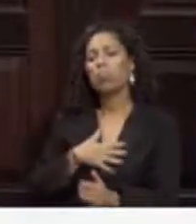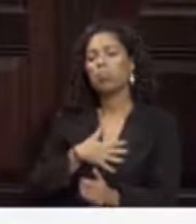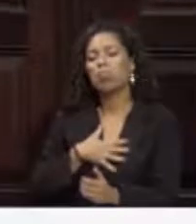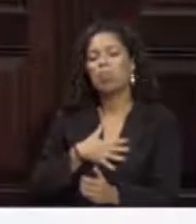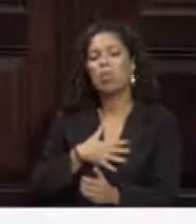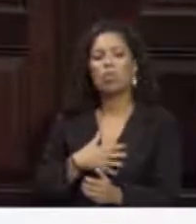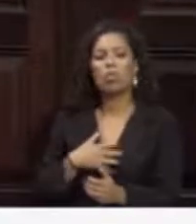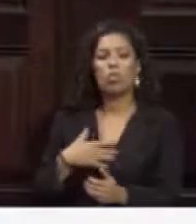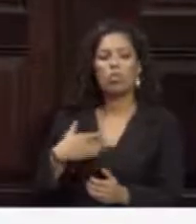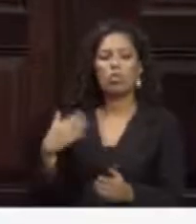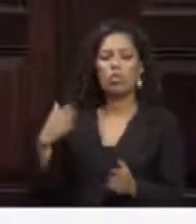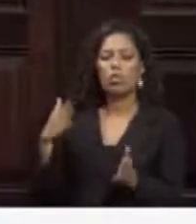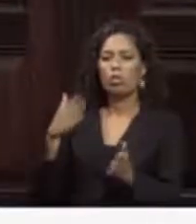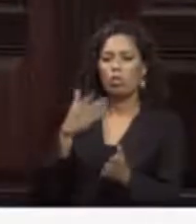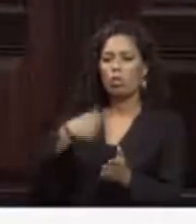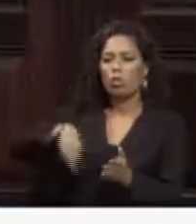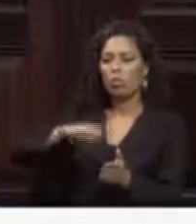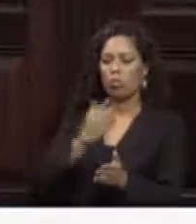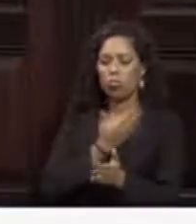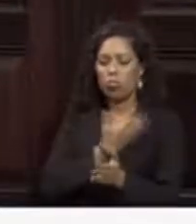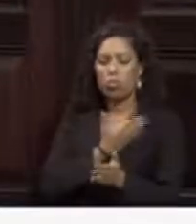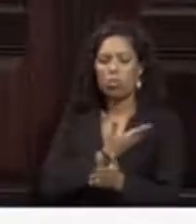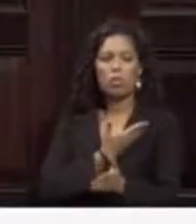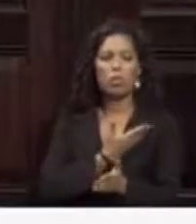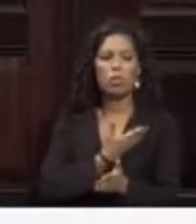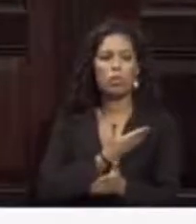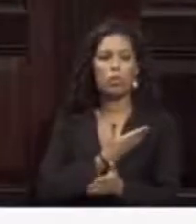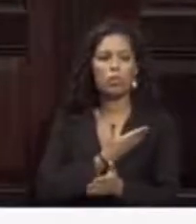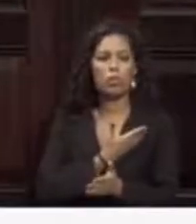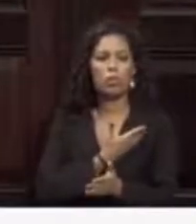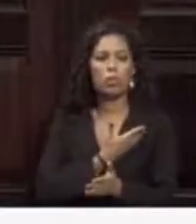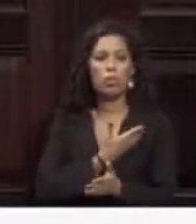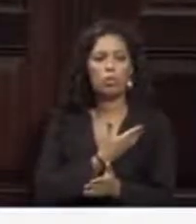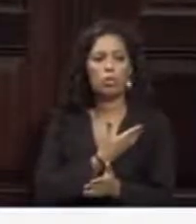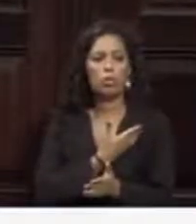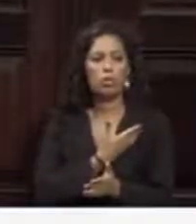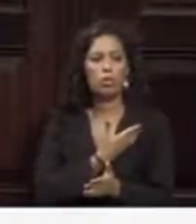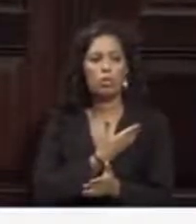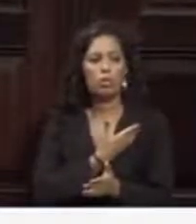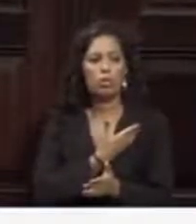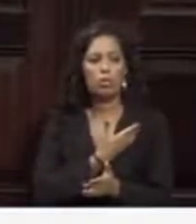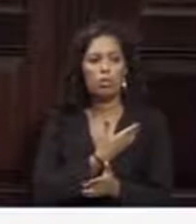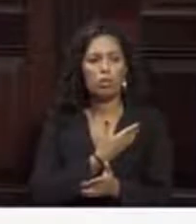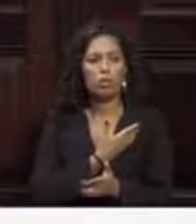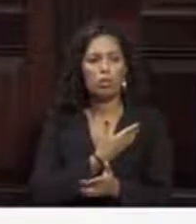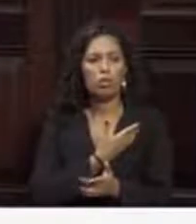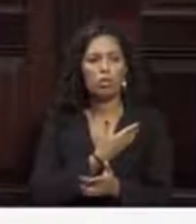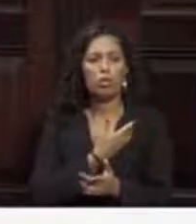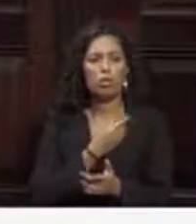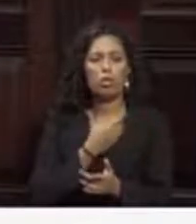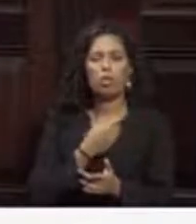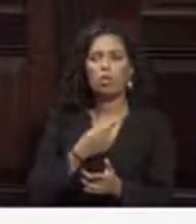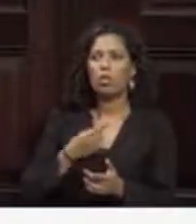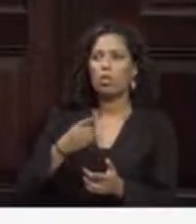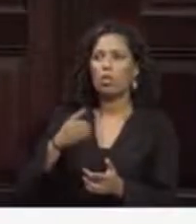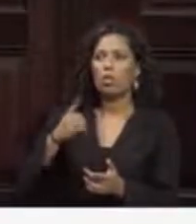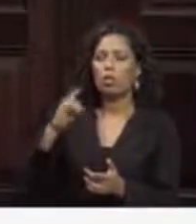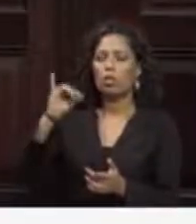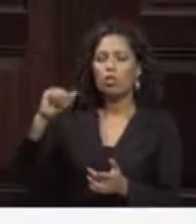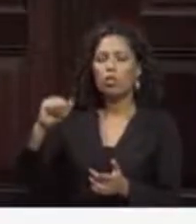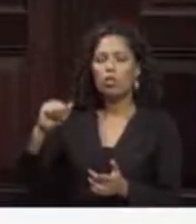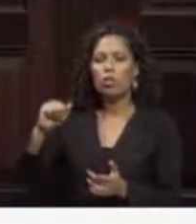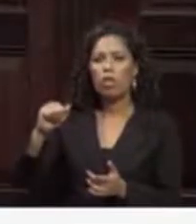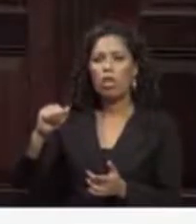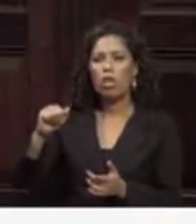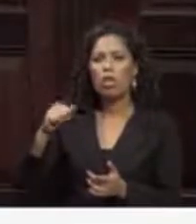lembrei de uma coisa importante que eu faço questão de dizer aqui. A última vez que eu vi a Marielle foi no dia 8 de março, na